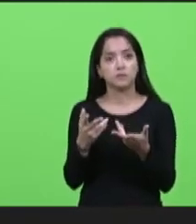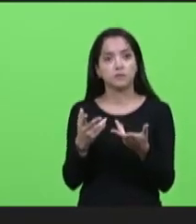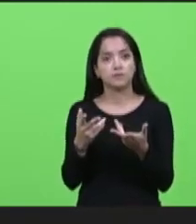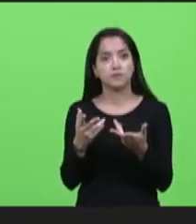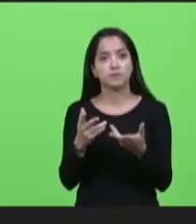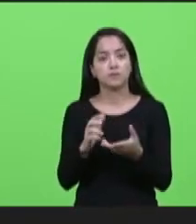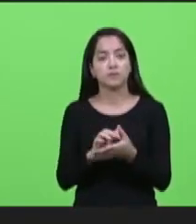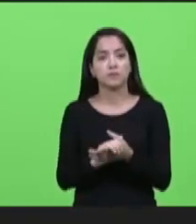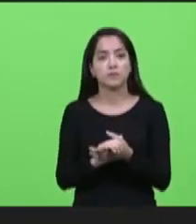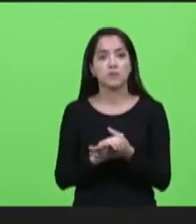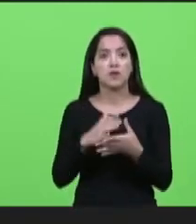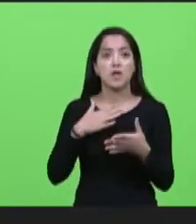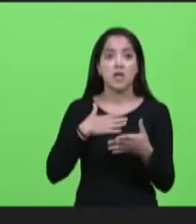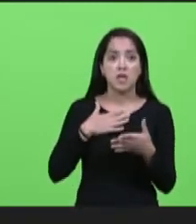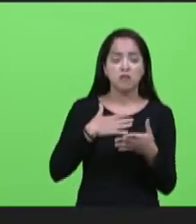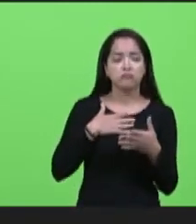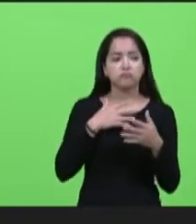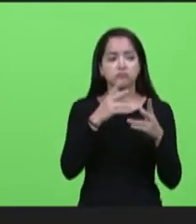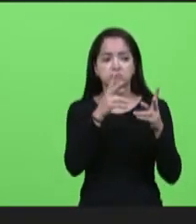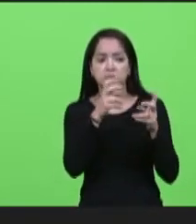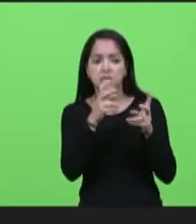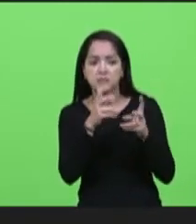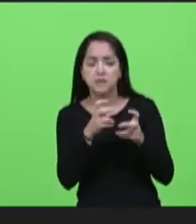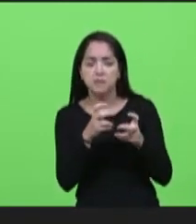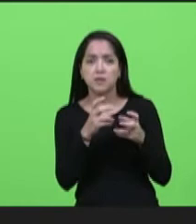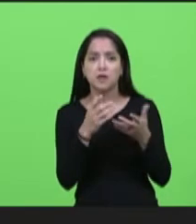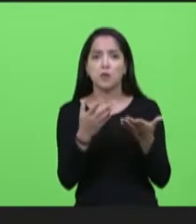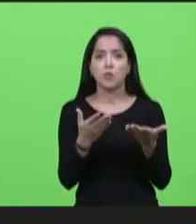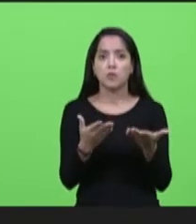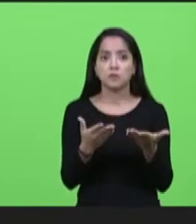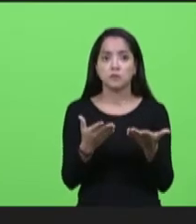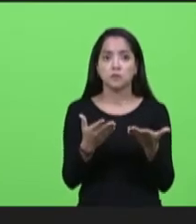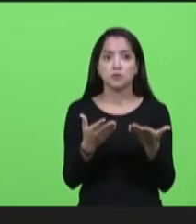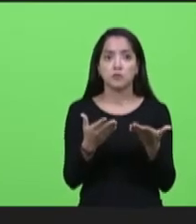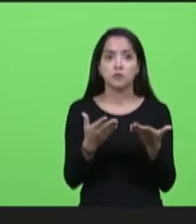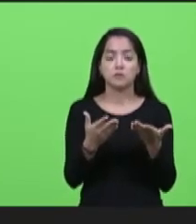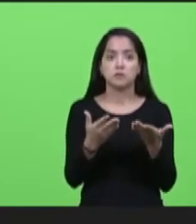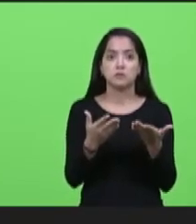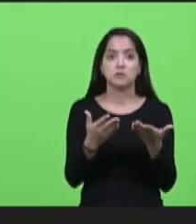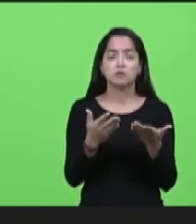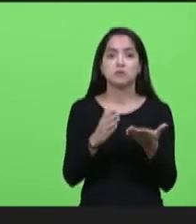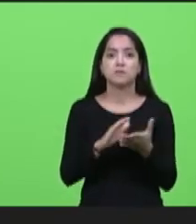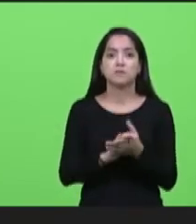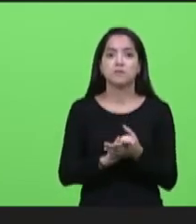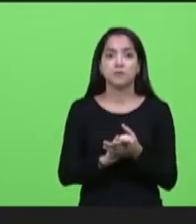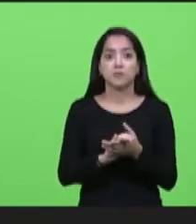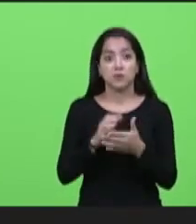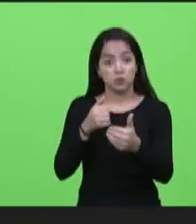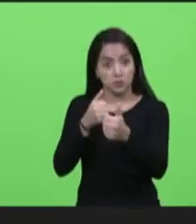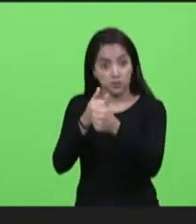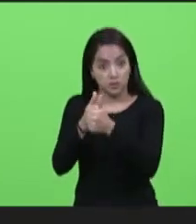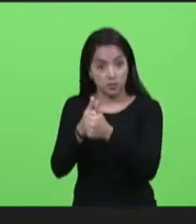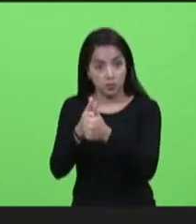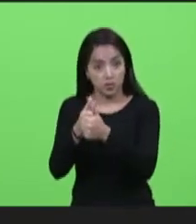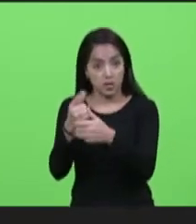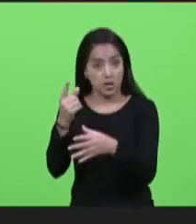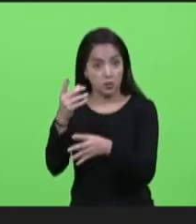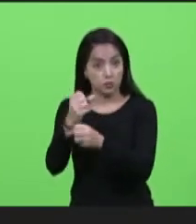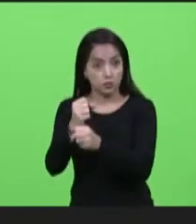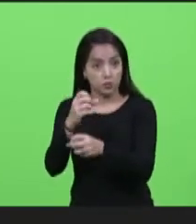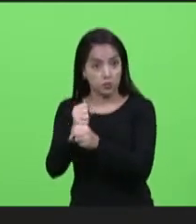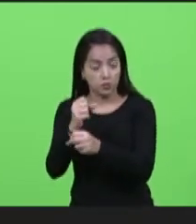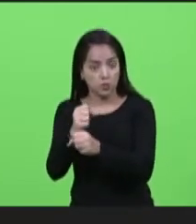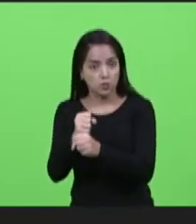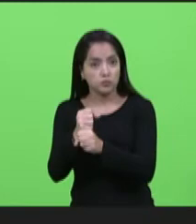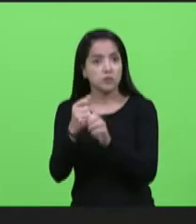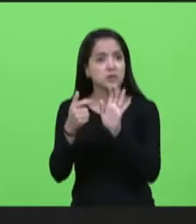que eu fiz algumas observações a respeito de um parecer do Tribunal de Contas que apontava diversas